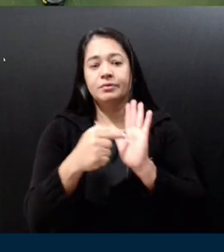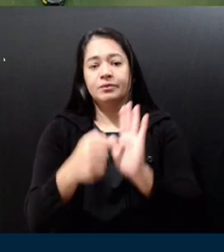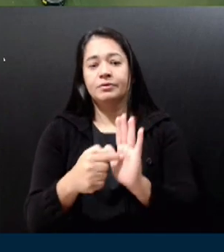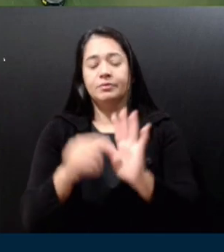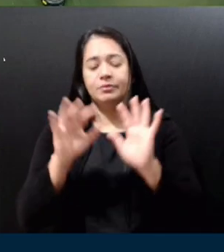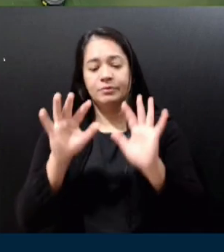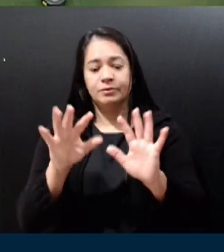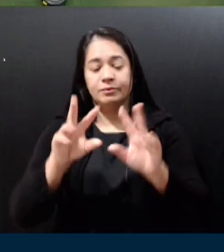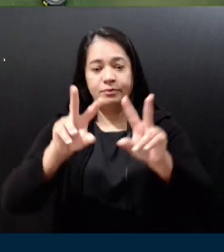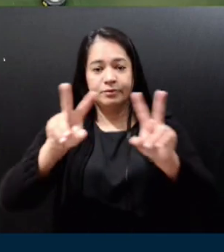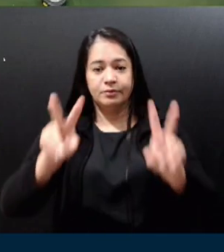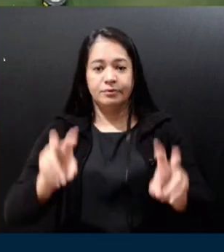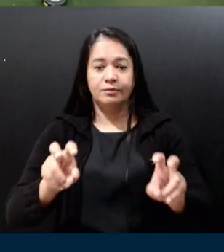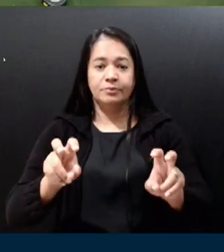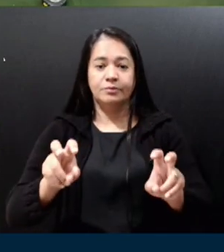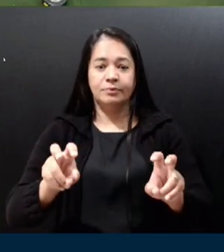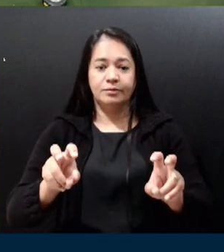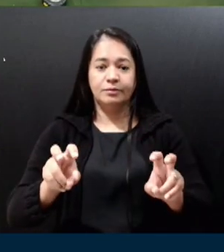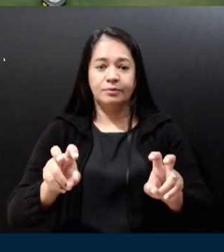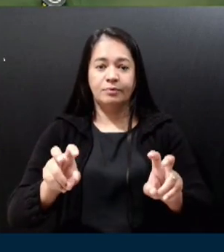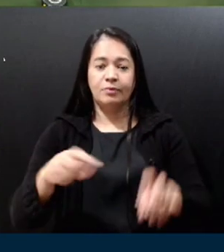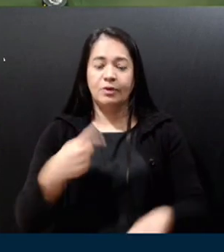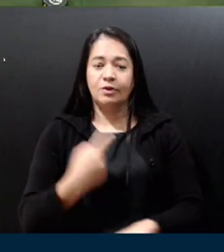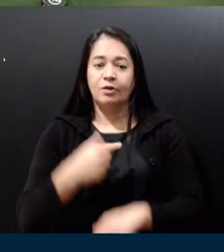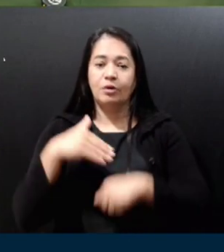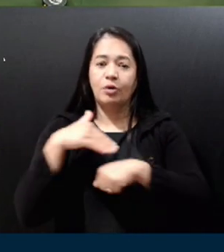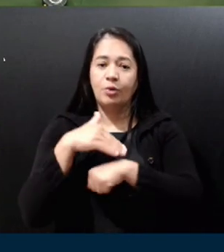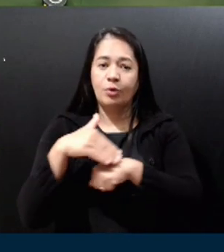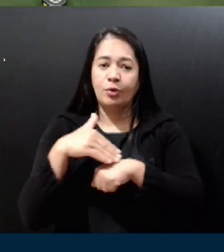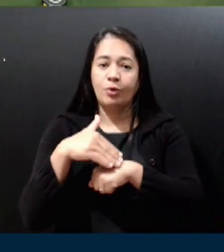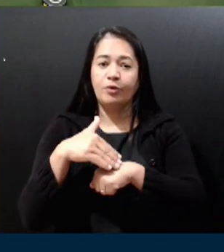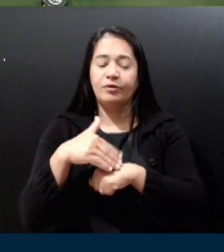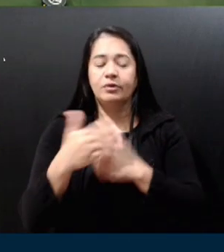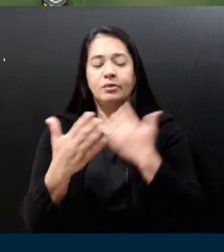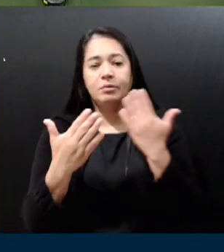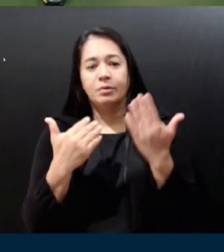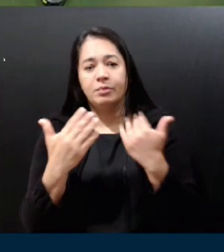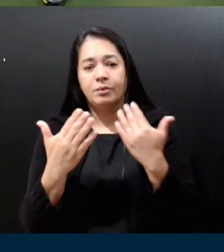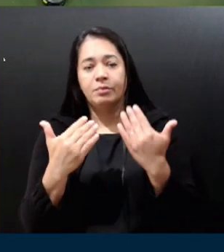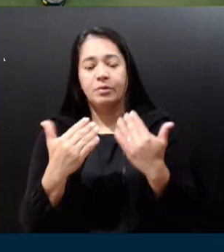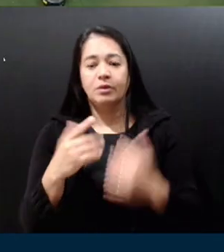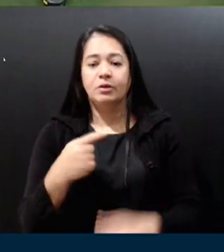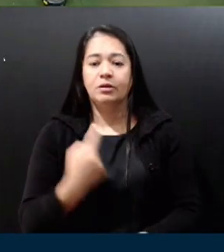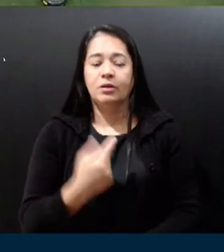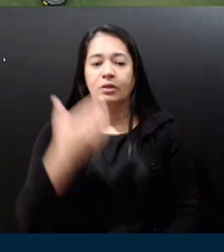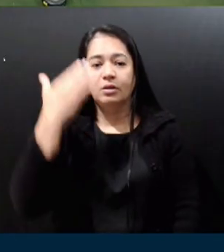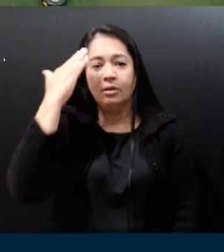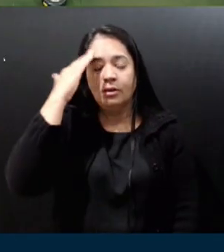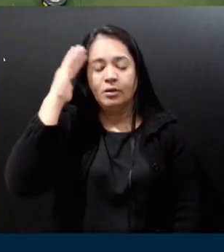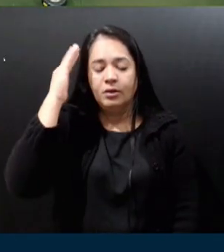assunto para a gente conversar, para a gente debater, para a gente entender, né,